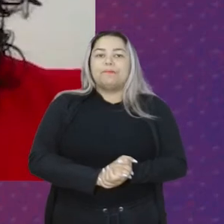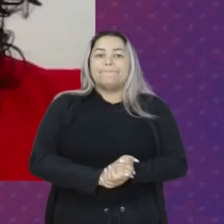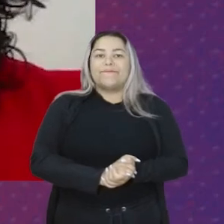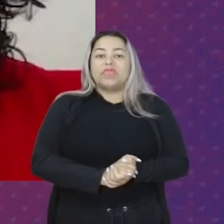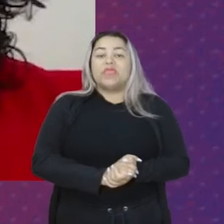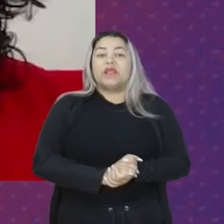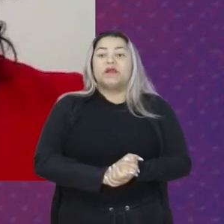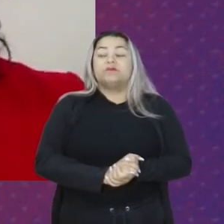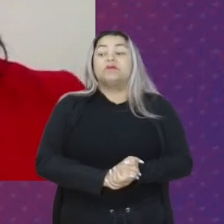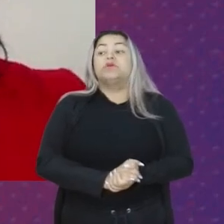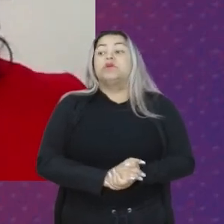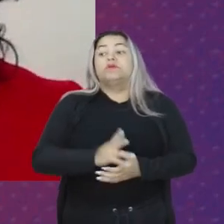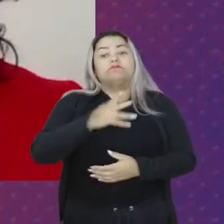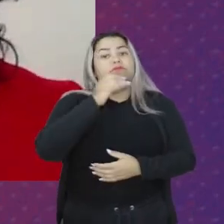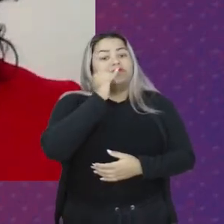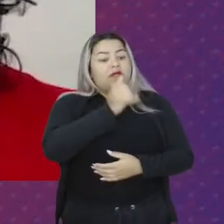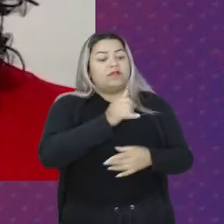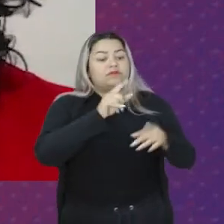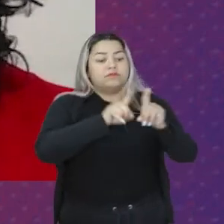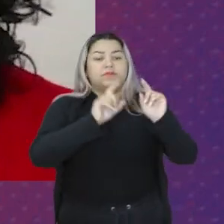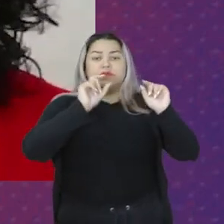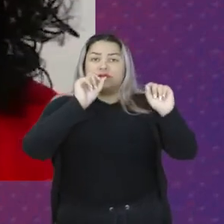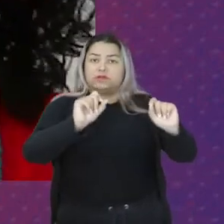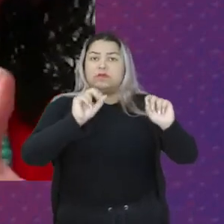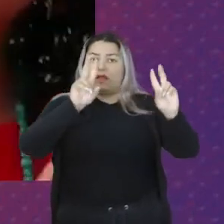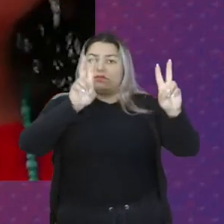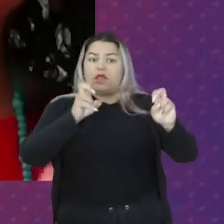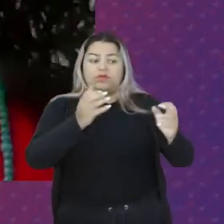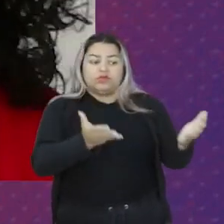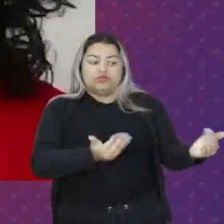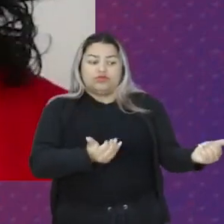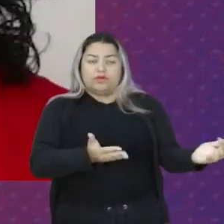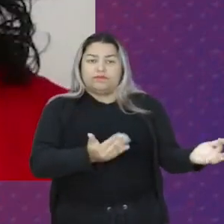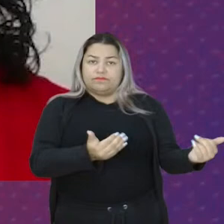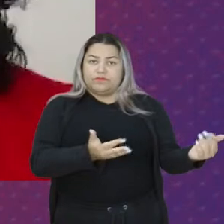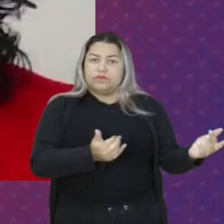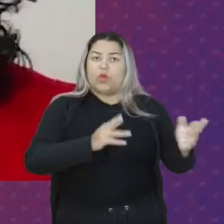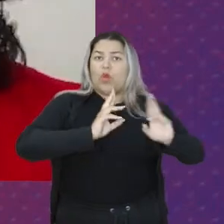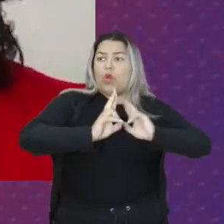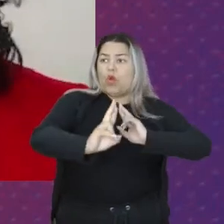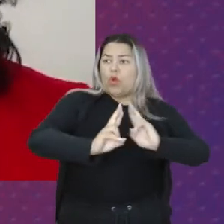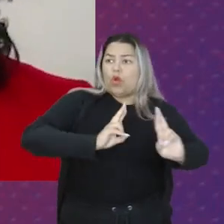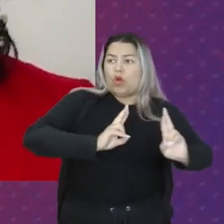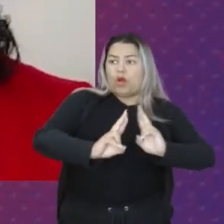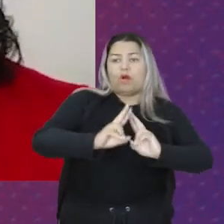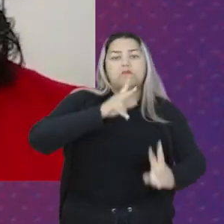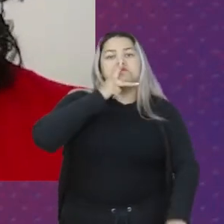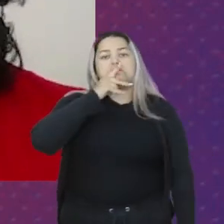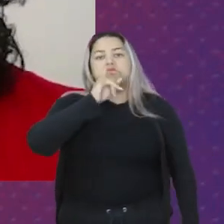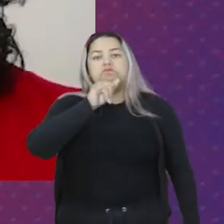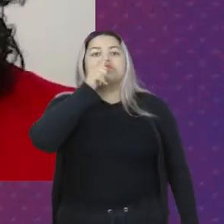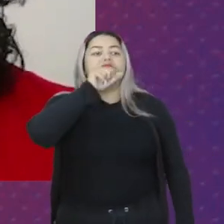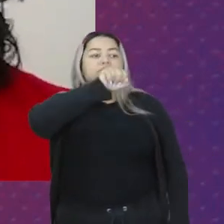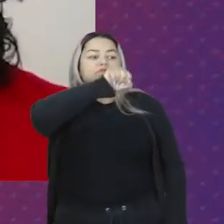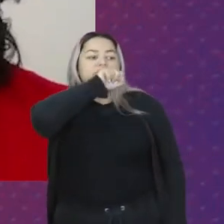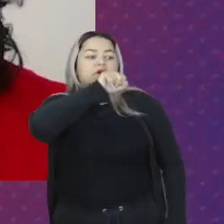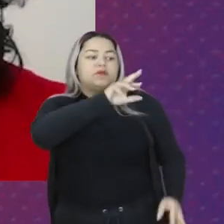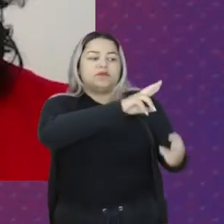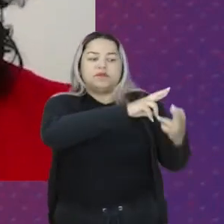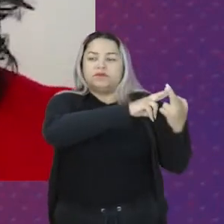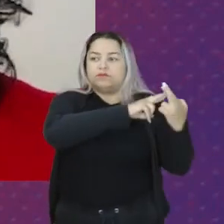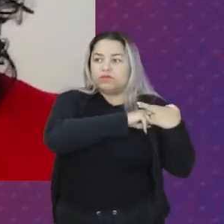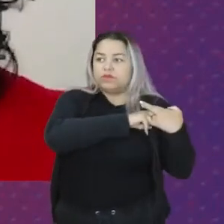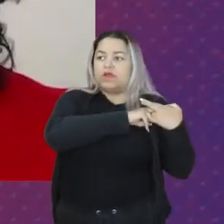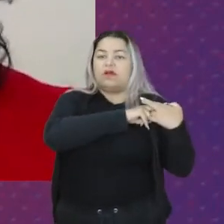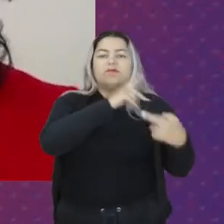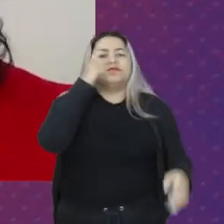Quando a gente fala sobre criança e adolescente e seu relacionamento com seus pais, mães e responsáveis,